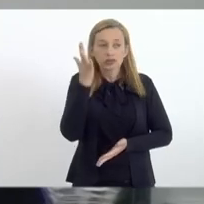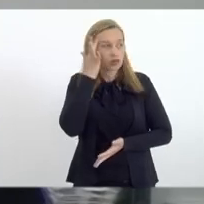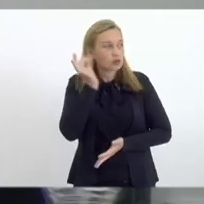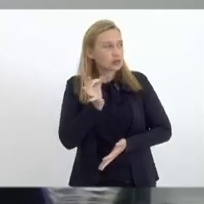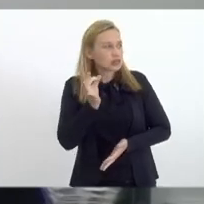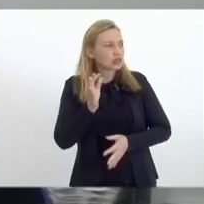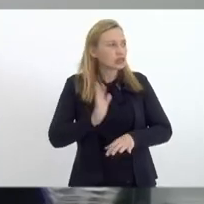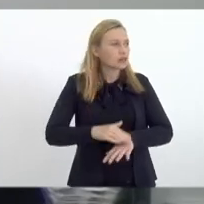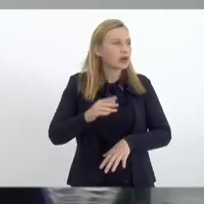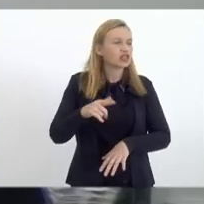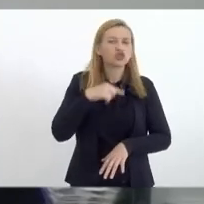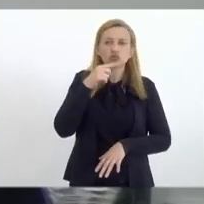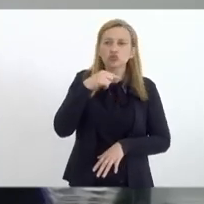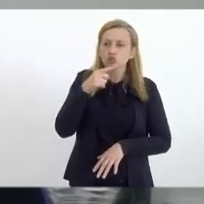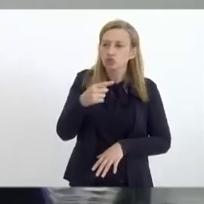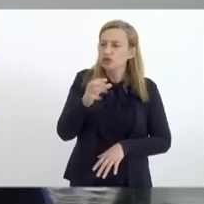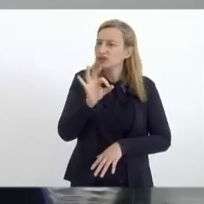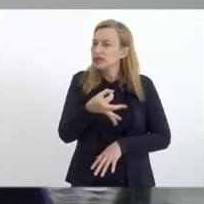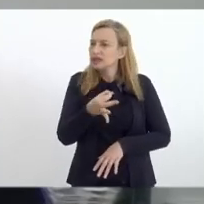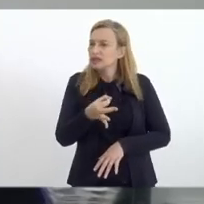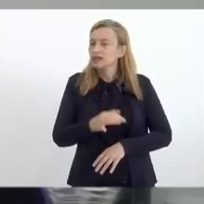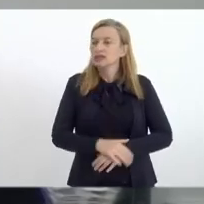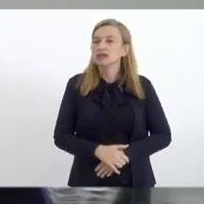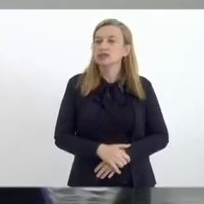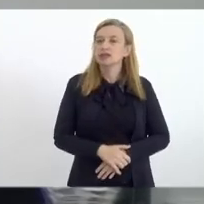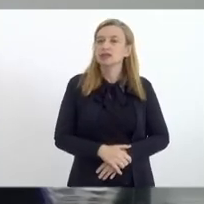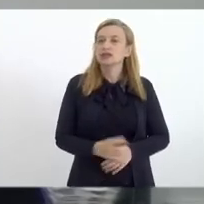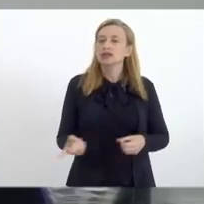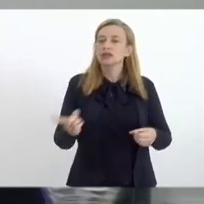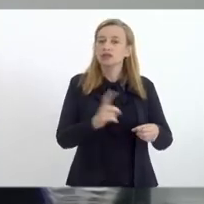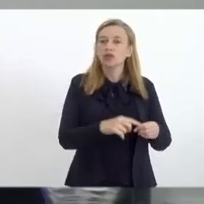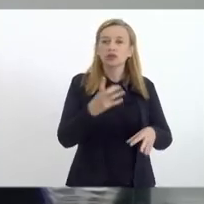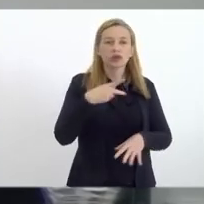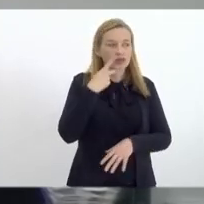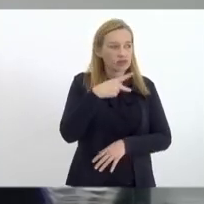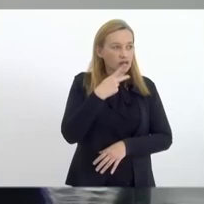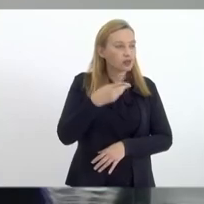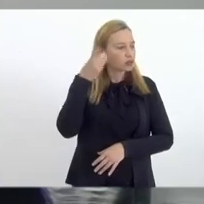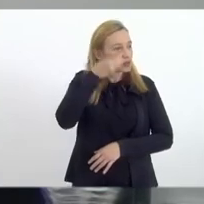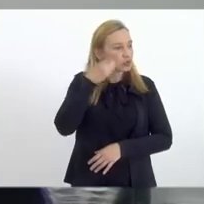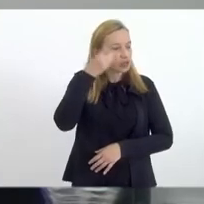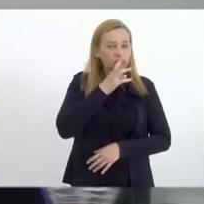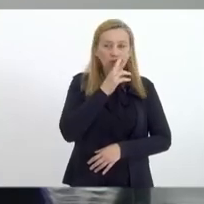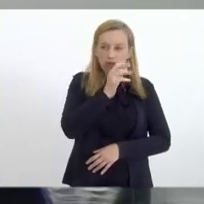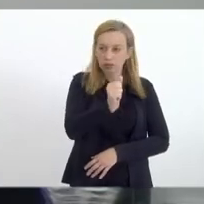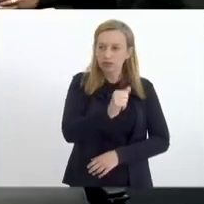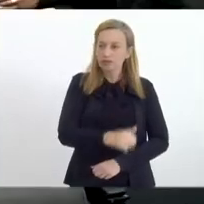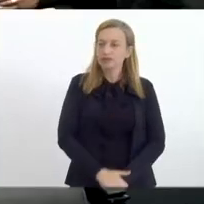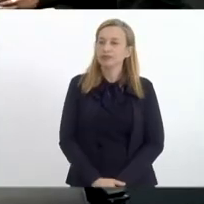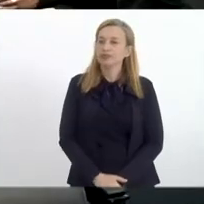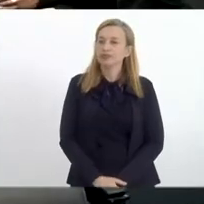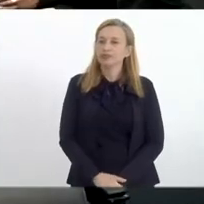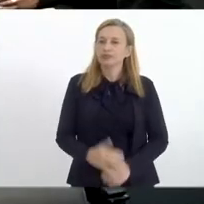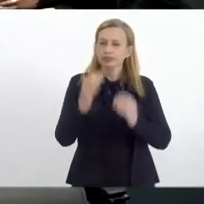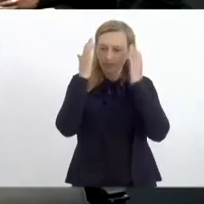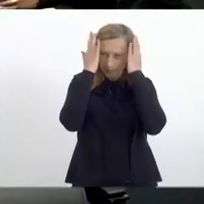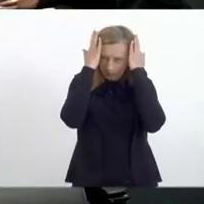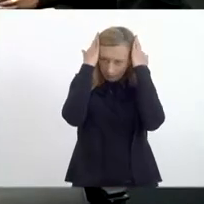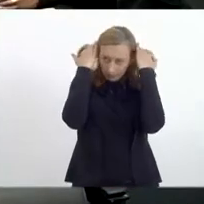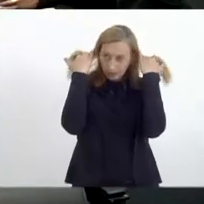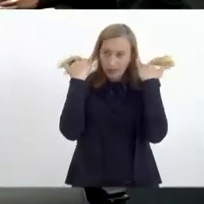tem mais alguma dúvida específica, e retorno a palavra aí ao deputado Rodrigo Amorim.